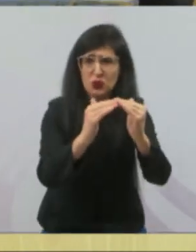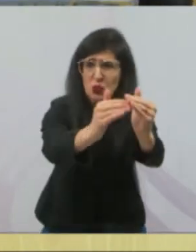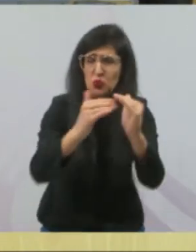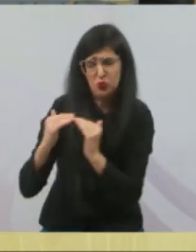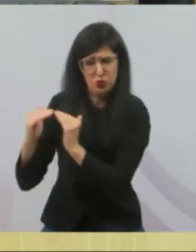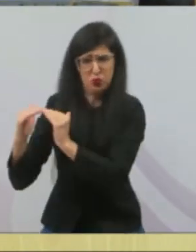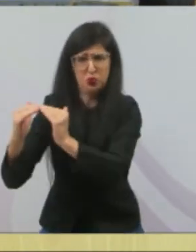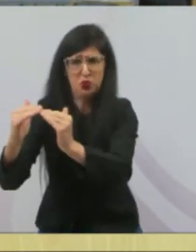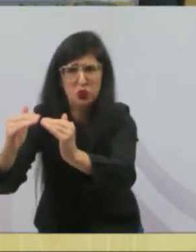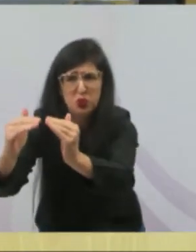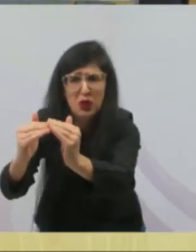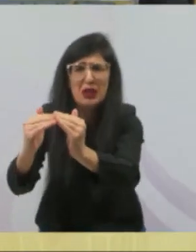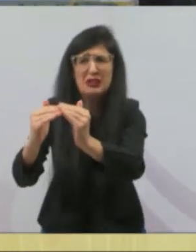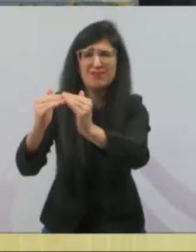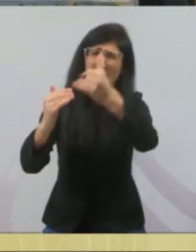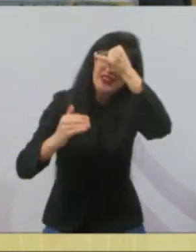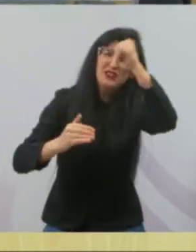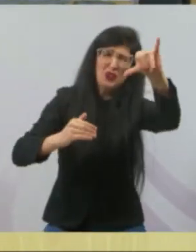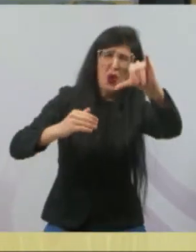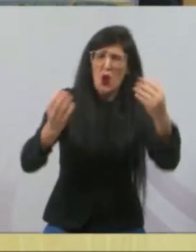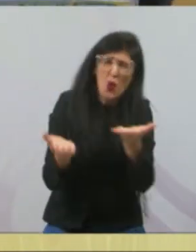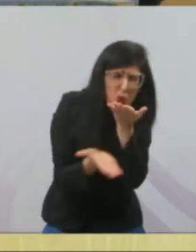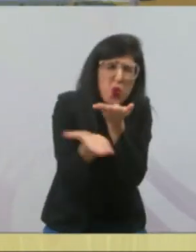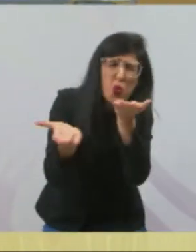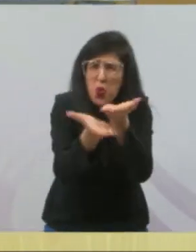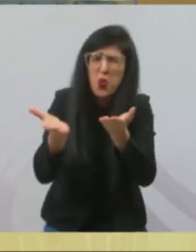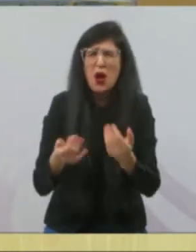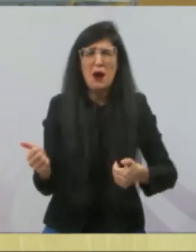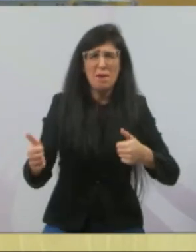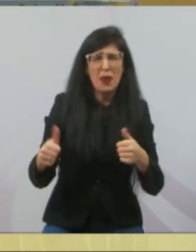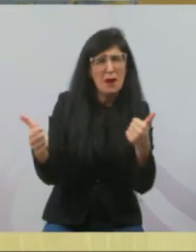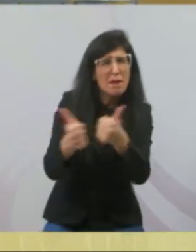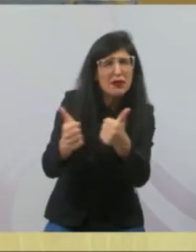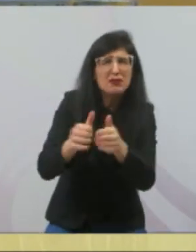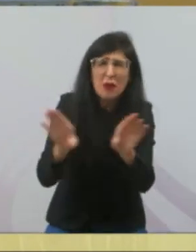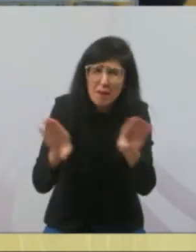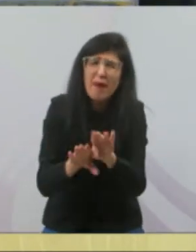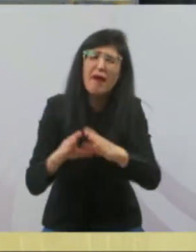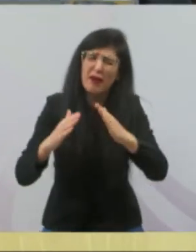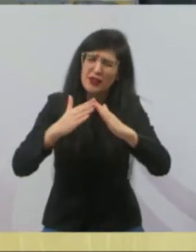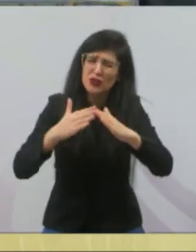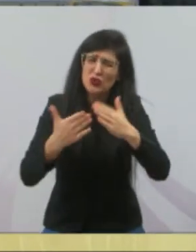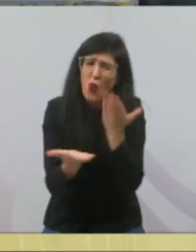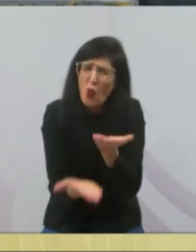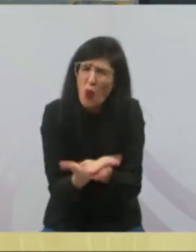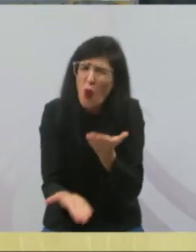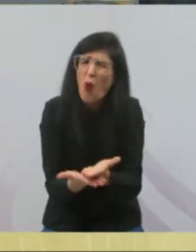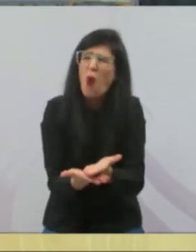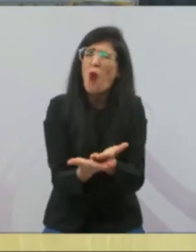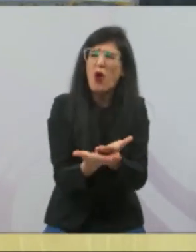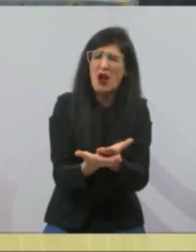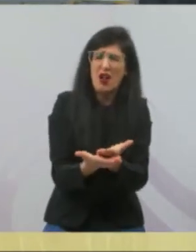interim, sobreveio o imprevisto da pandemia do Covid-19, que atingiu o estado de São Paulo. Então, o governo sancionou o decreto